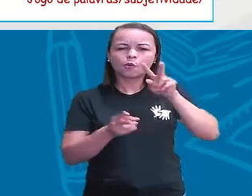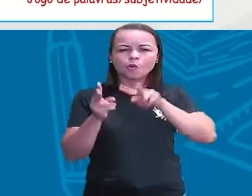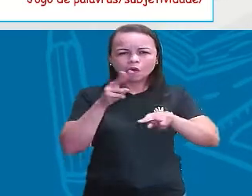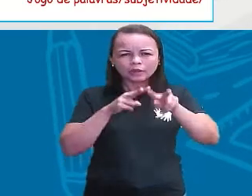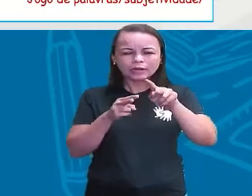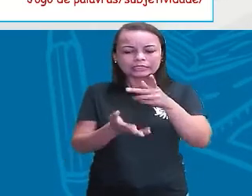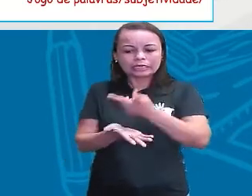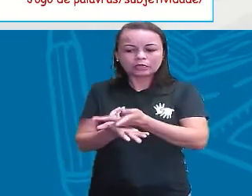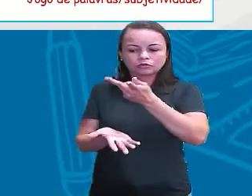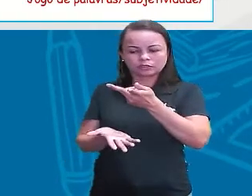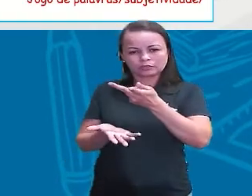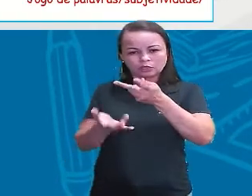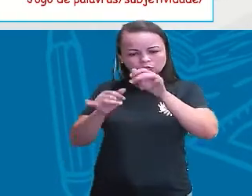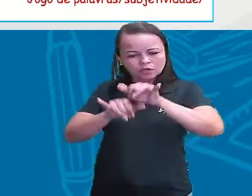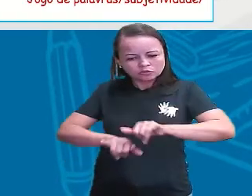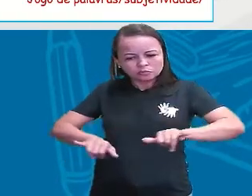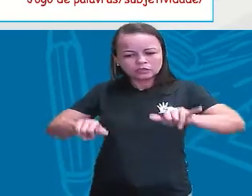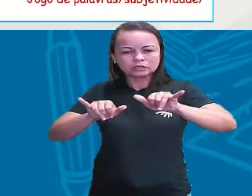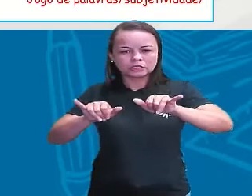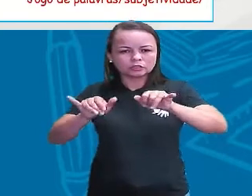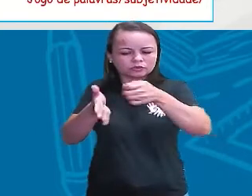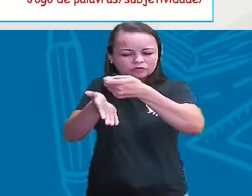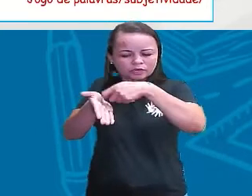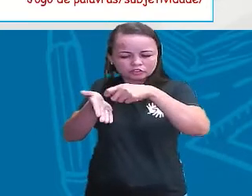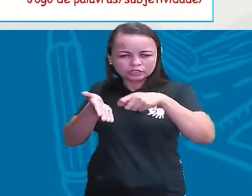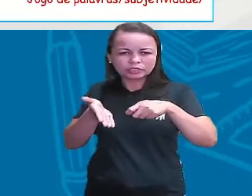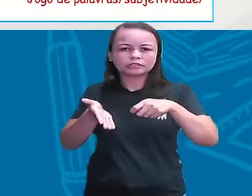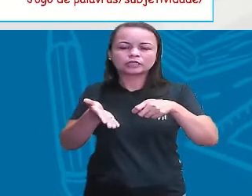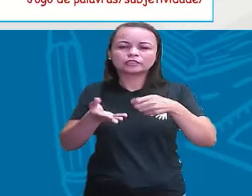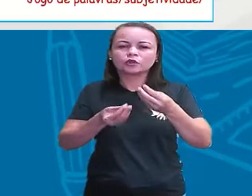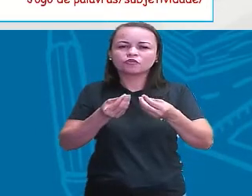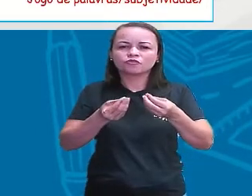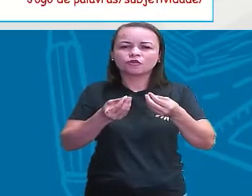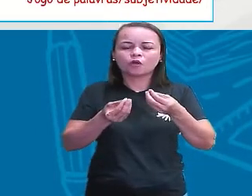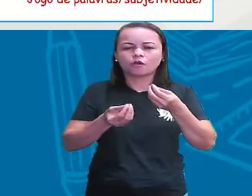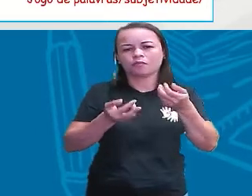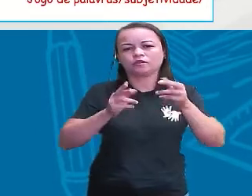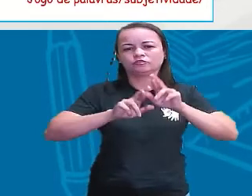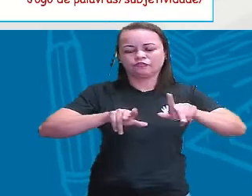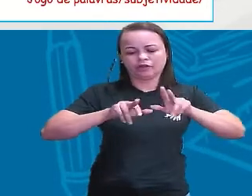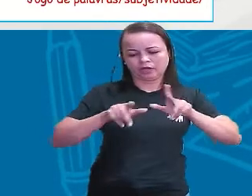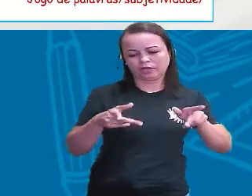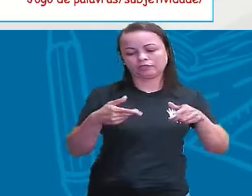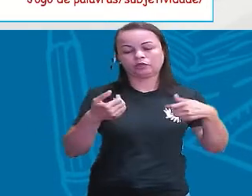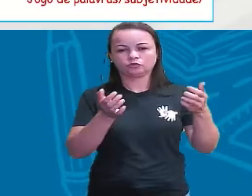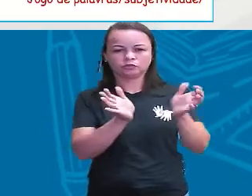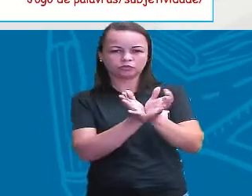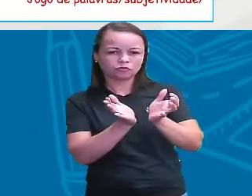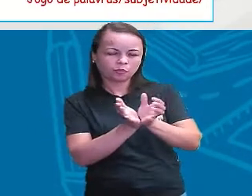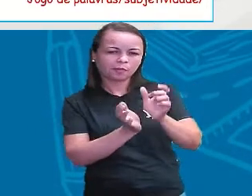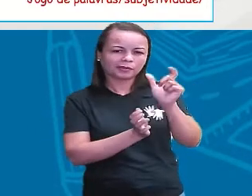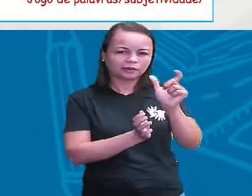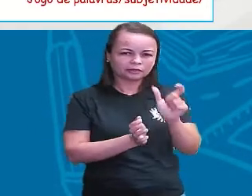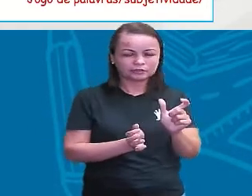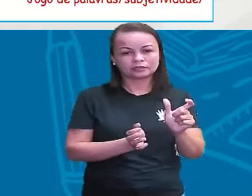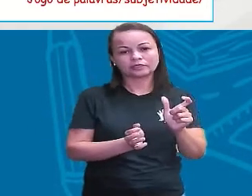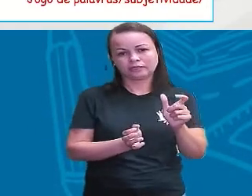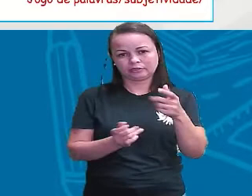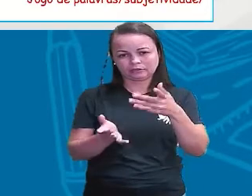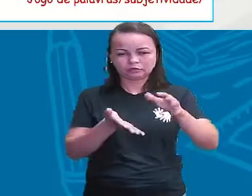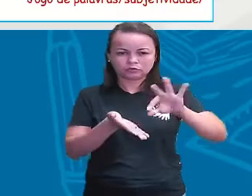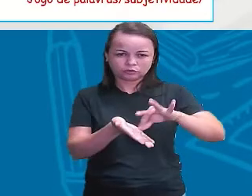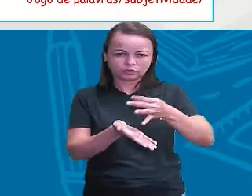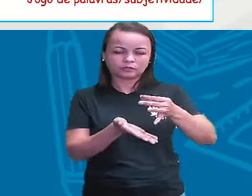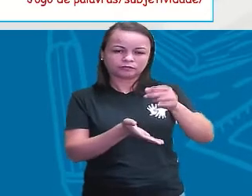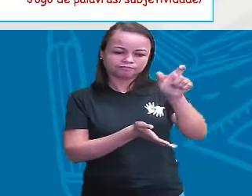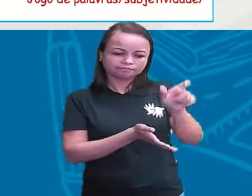da escrita de uma maneira diferente, utilizando aí esse jogo de palavra, né? Essa subjetividade do autor. Então,